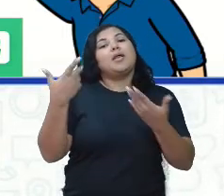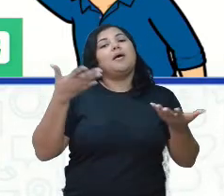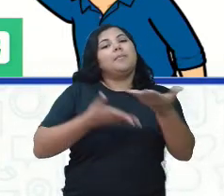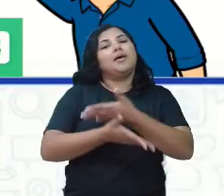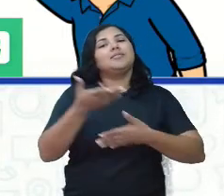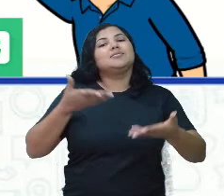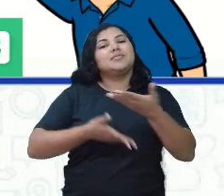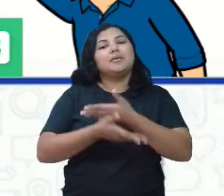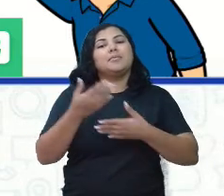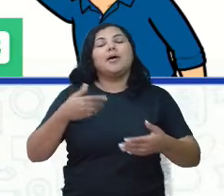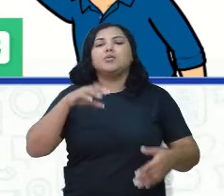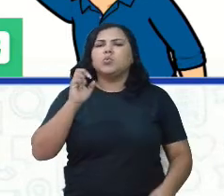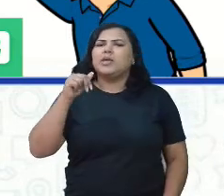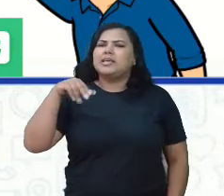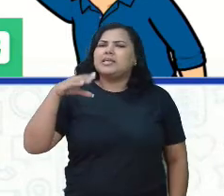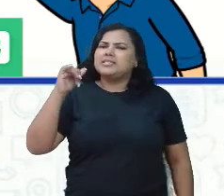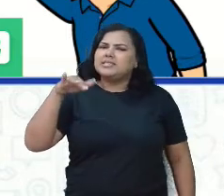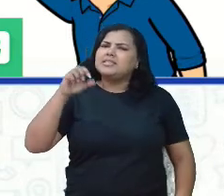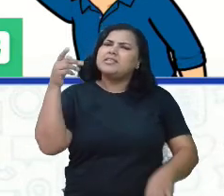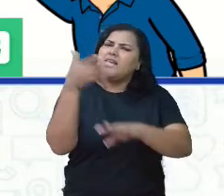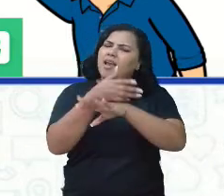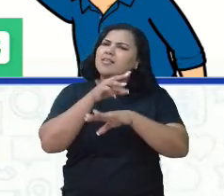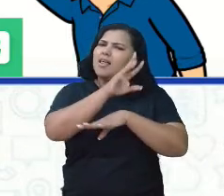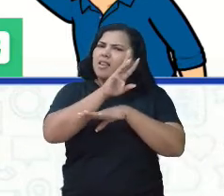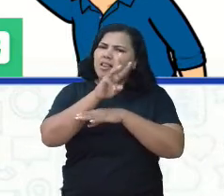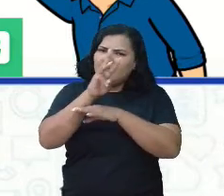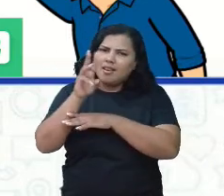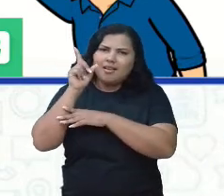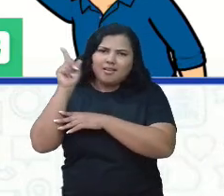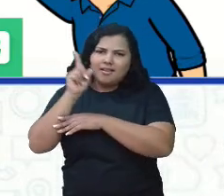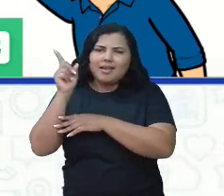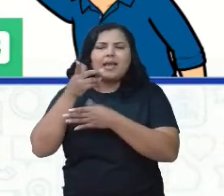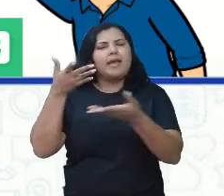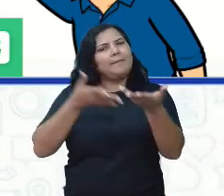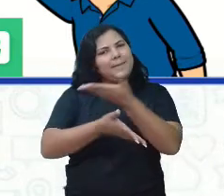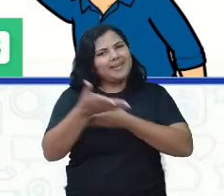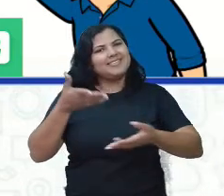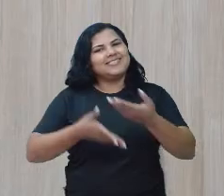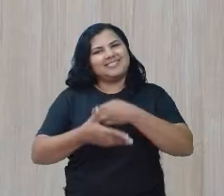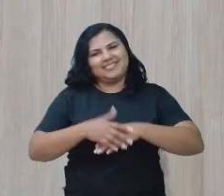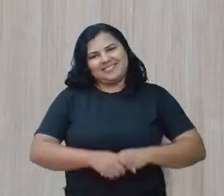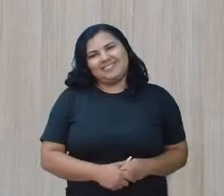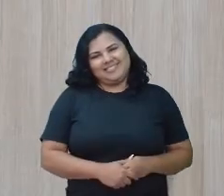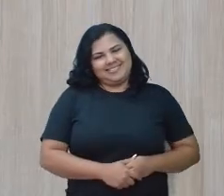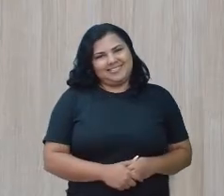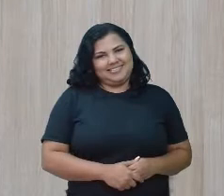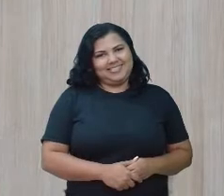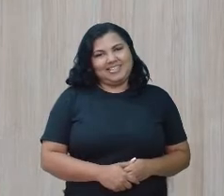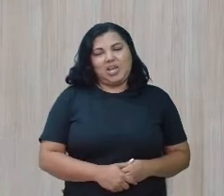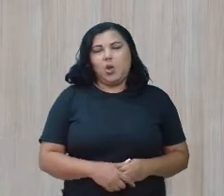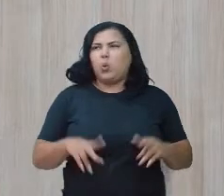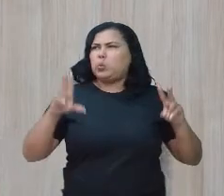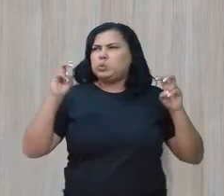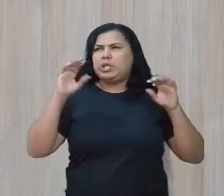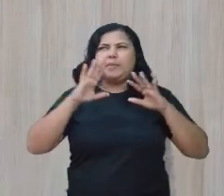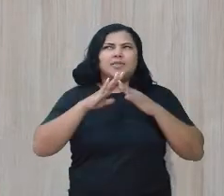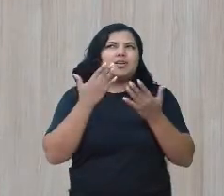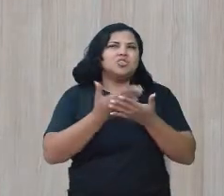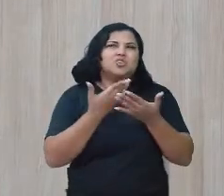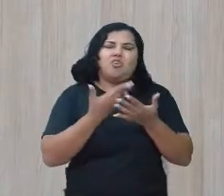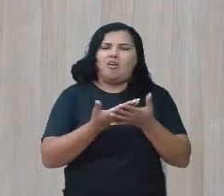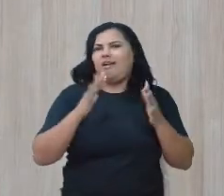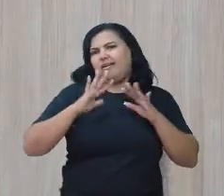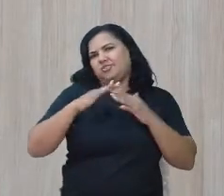do Ensine, entrem lá na internet e participem. Um tema da escola. A escola é